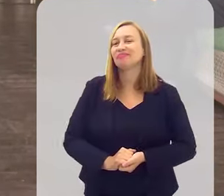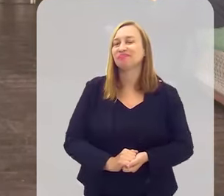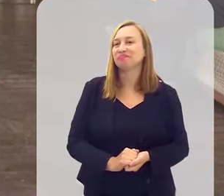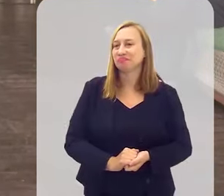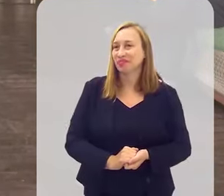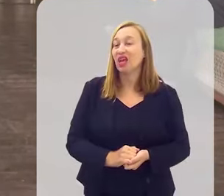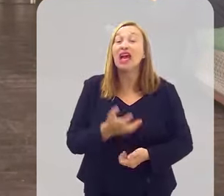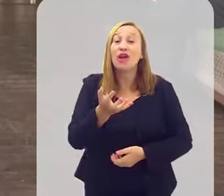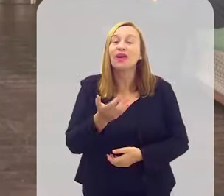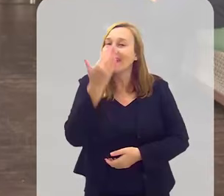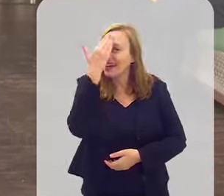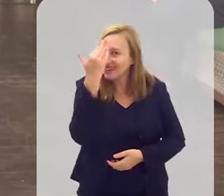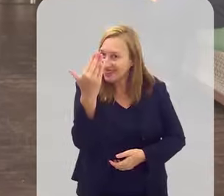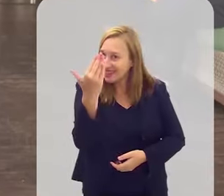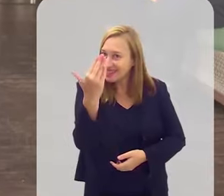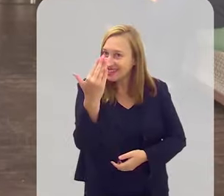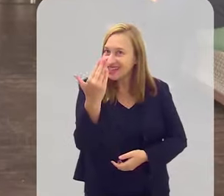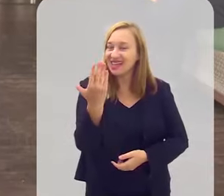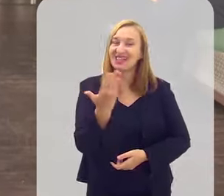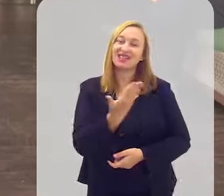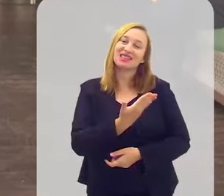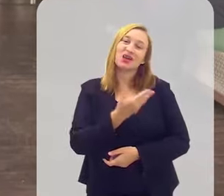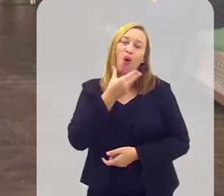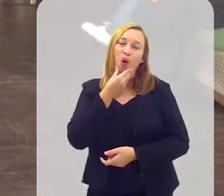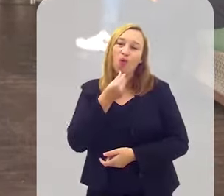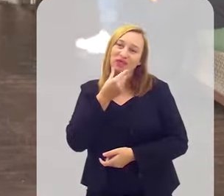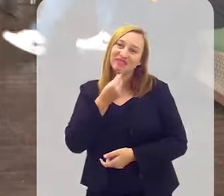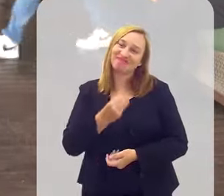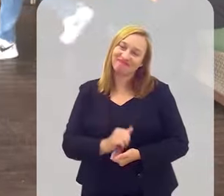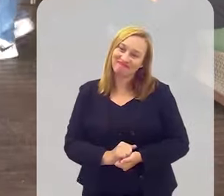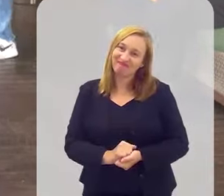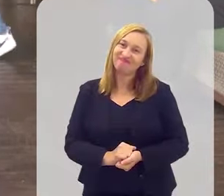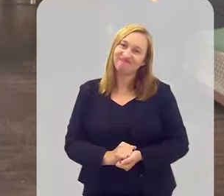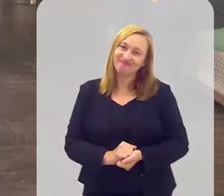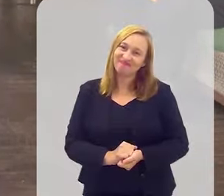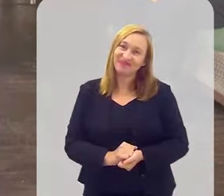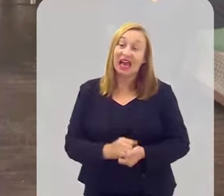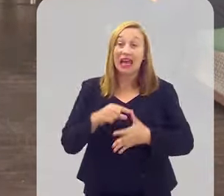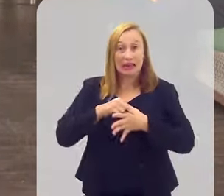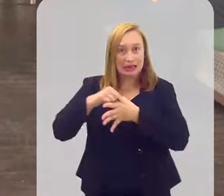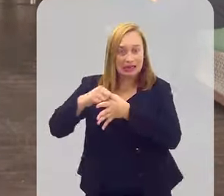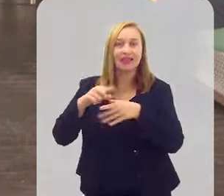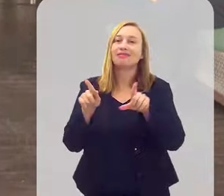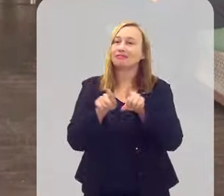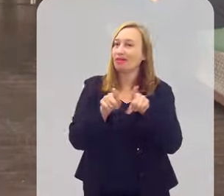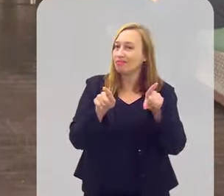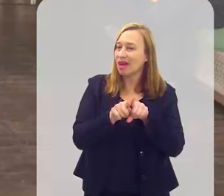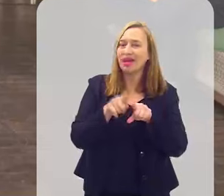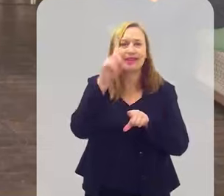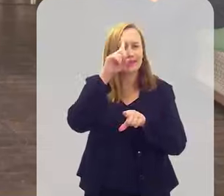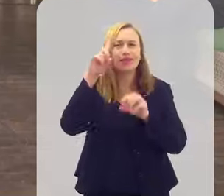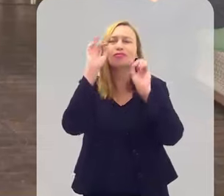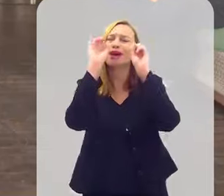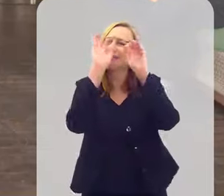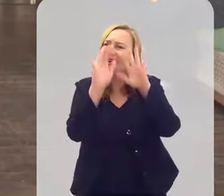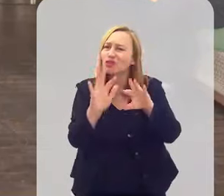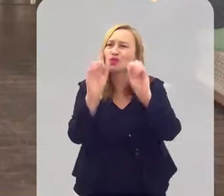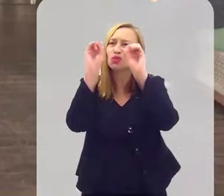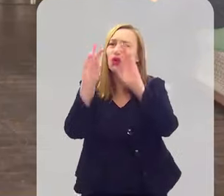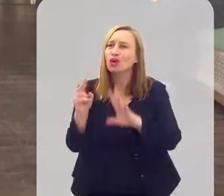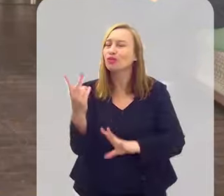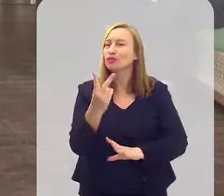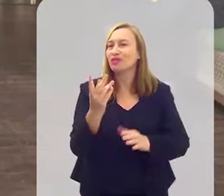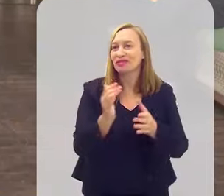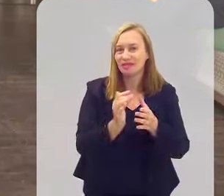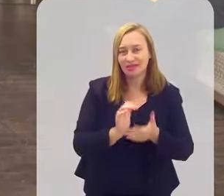polinha aqui não polinho aqui eu quero agradecer esse grande homem um grande líder também que